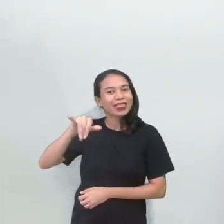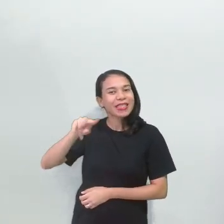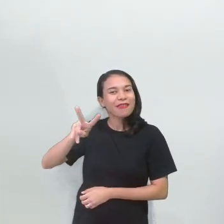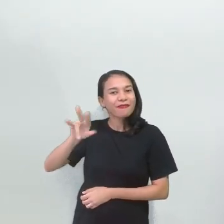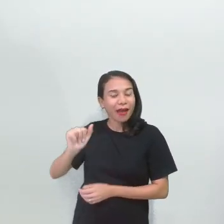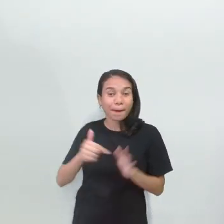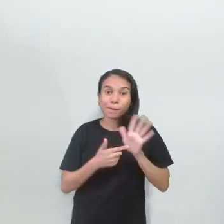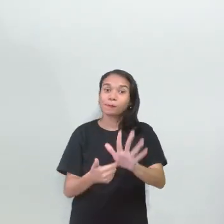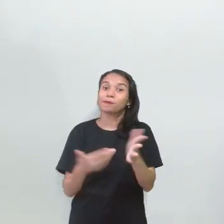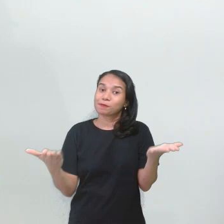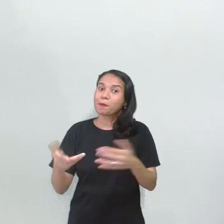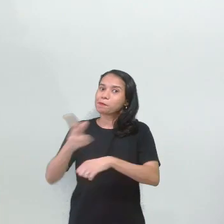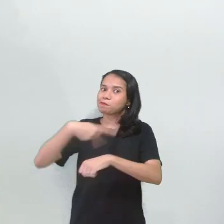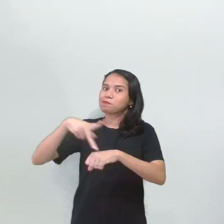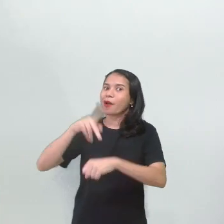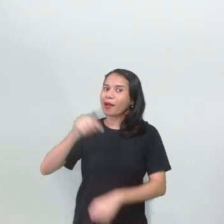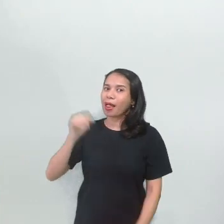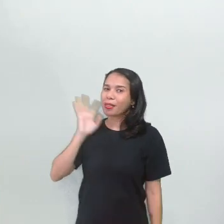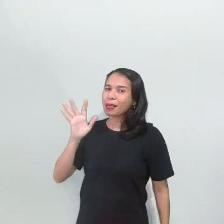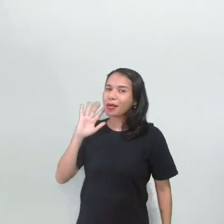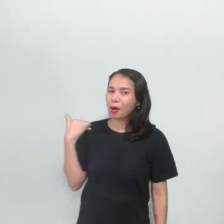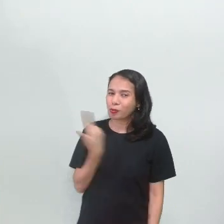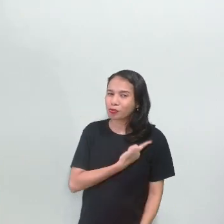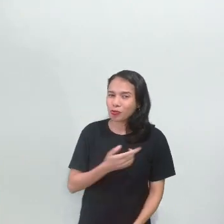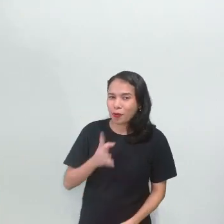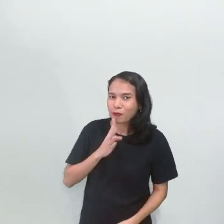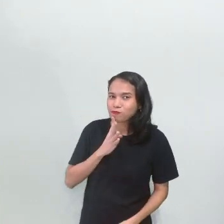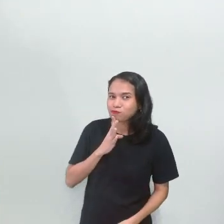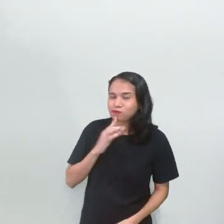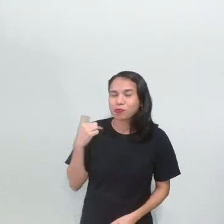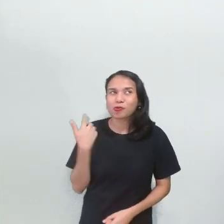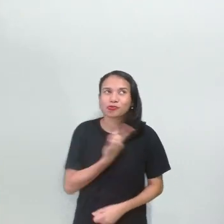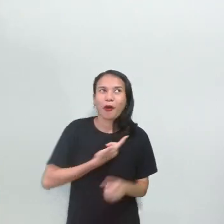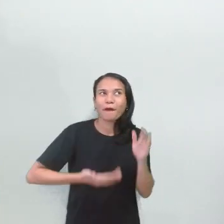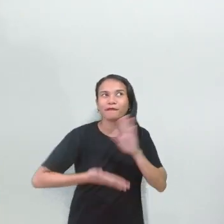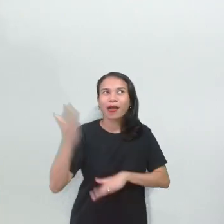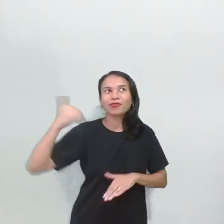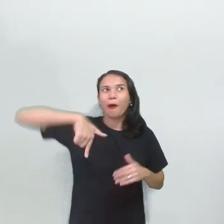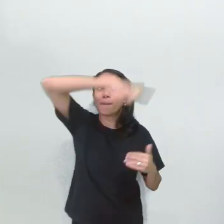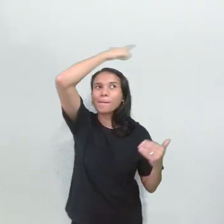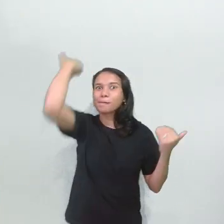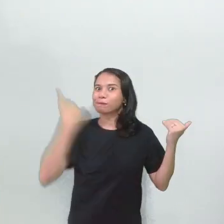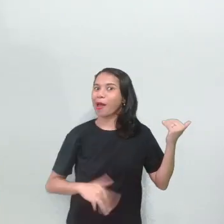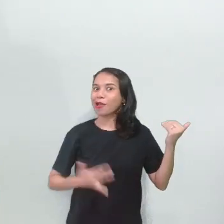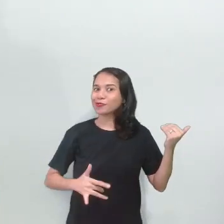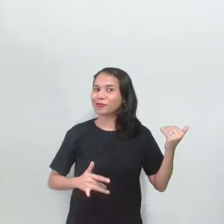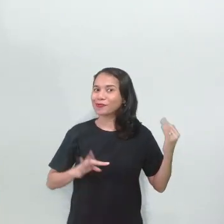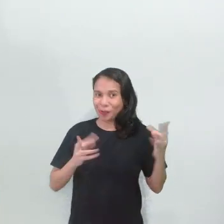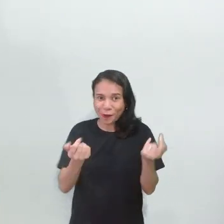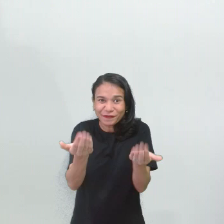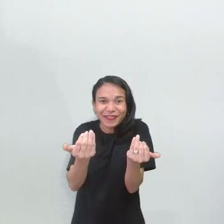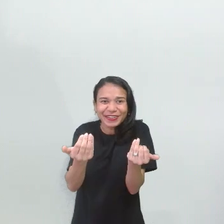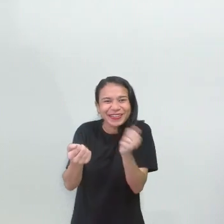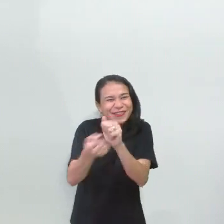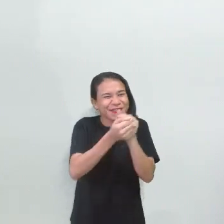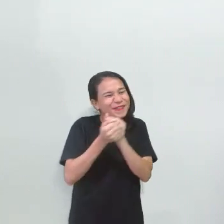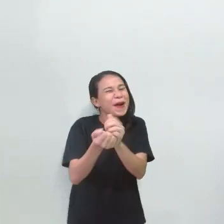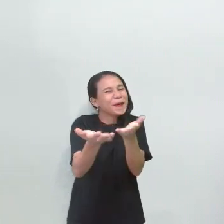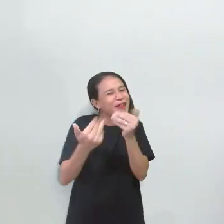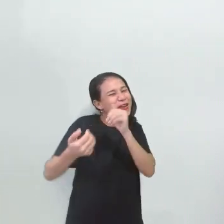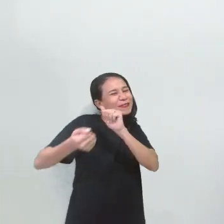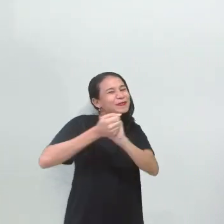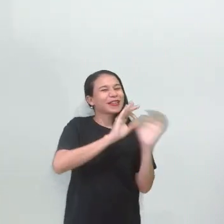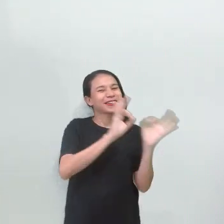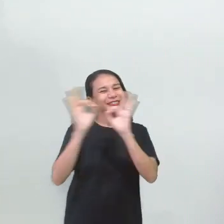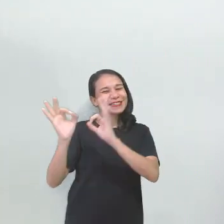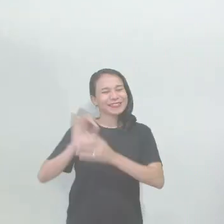trazer hoje mais um país bem legal para a gente conhecer. Que tal a gente fazer uma viagem pelo México? Tá todo mundo convidado, então vem comigo,